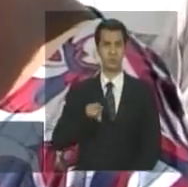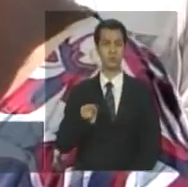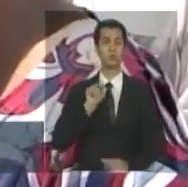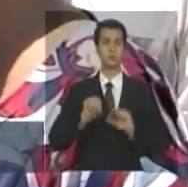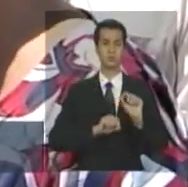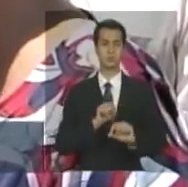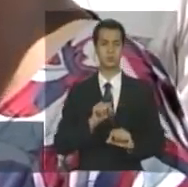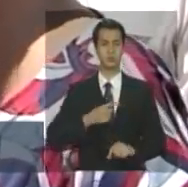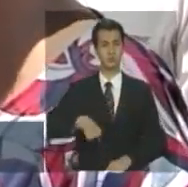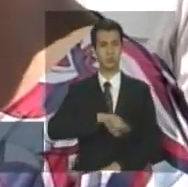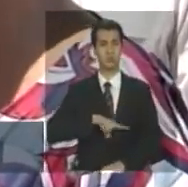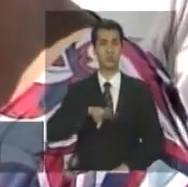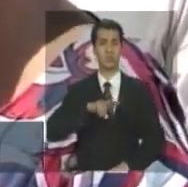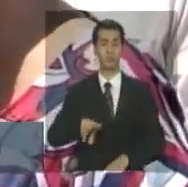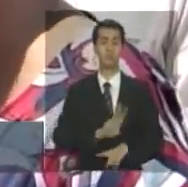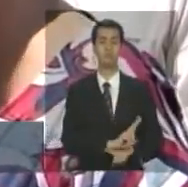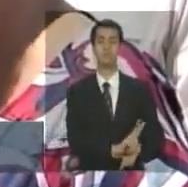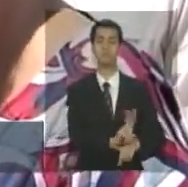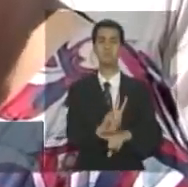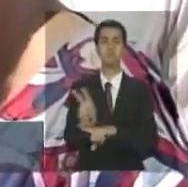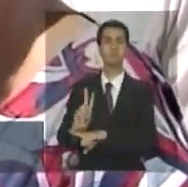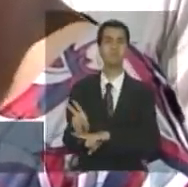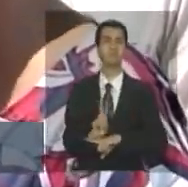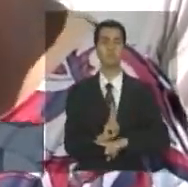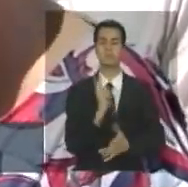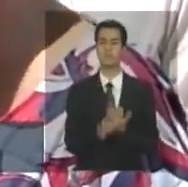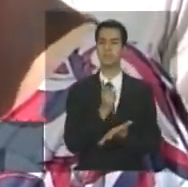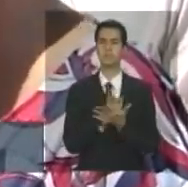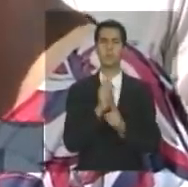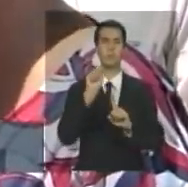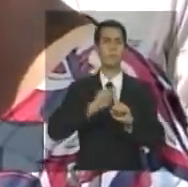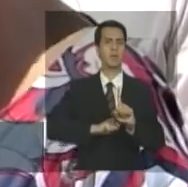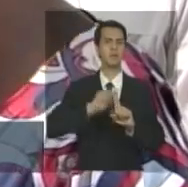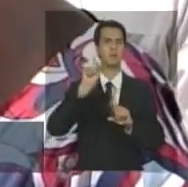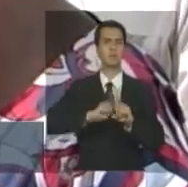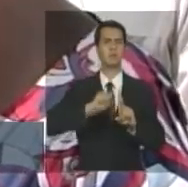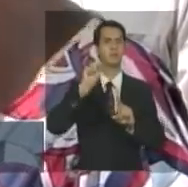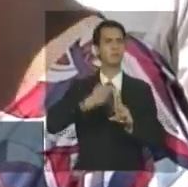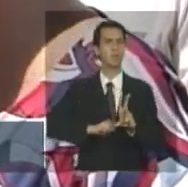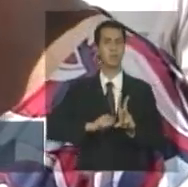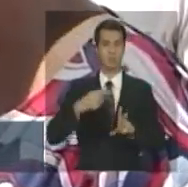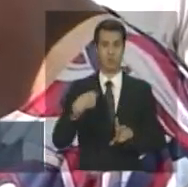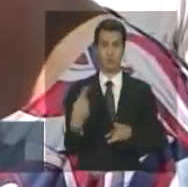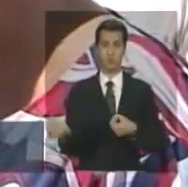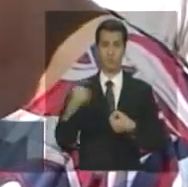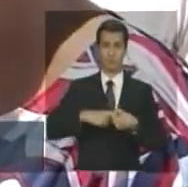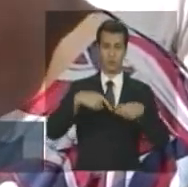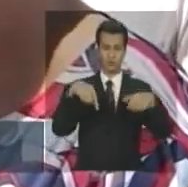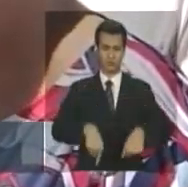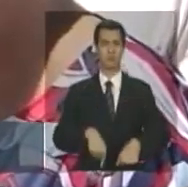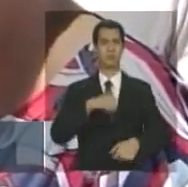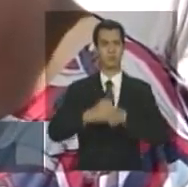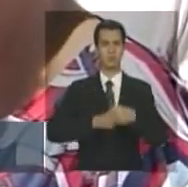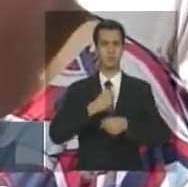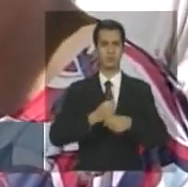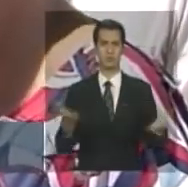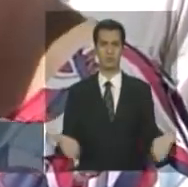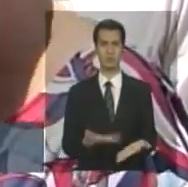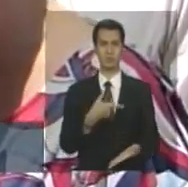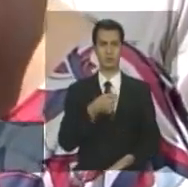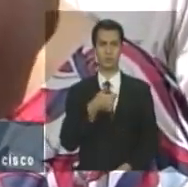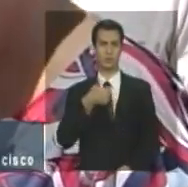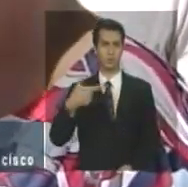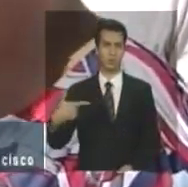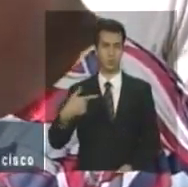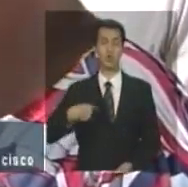teremos uma supervisão praticamente mensal. Eu tornarei a voltar aqui este ano ainda. Nós vamos cobrar